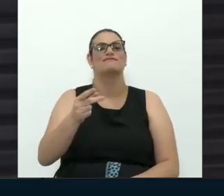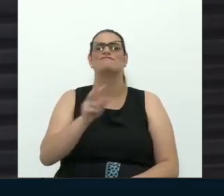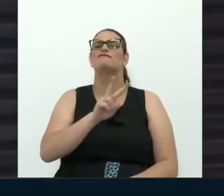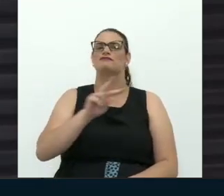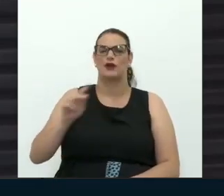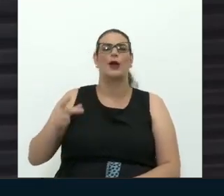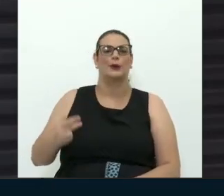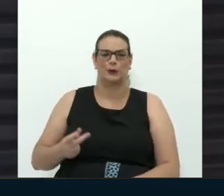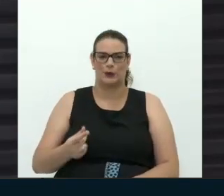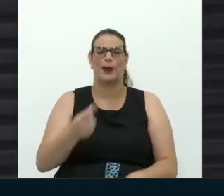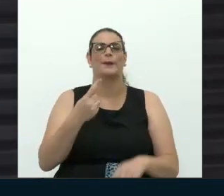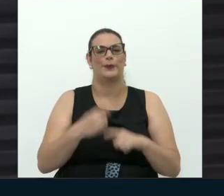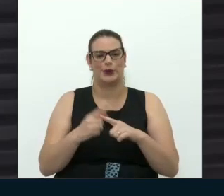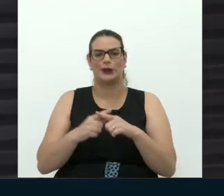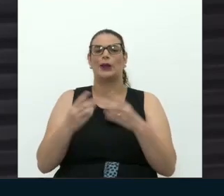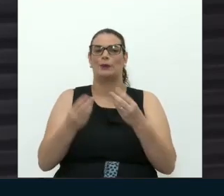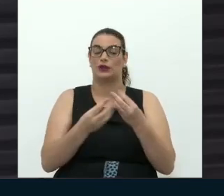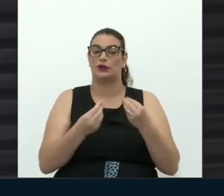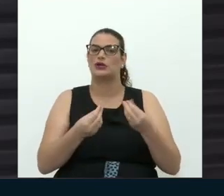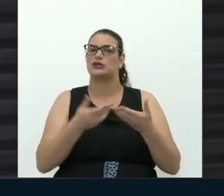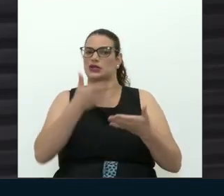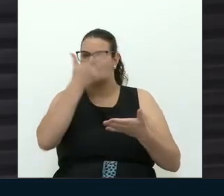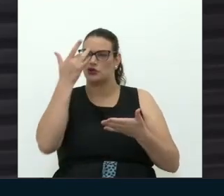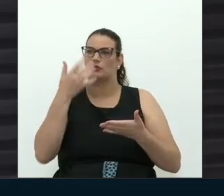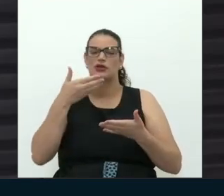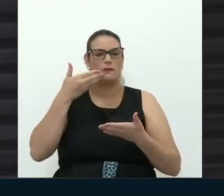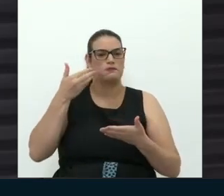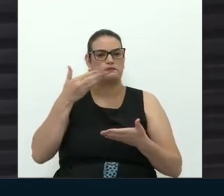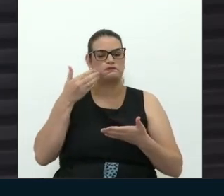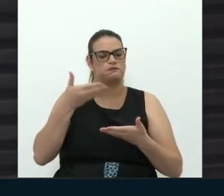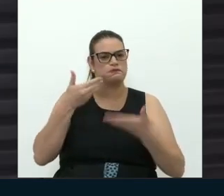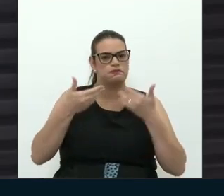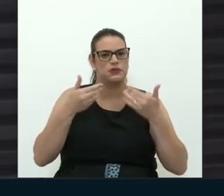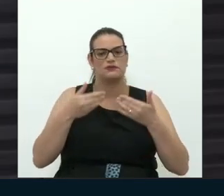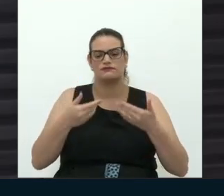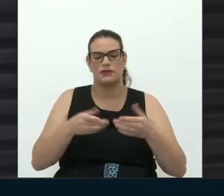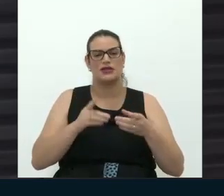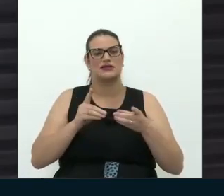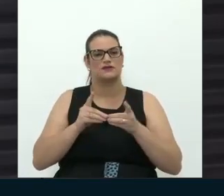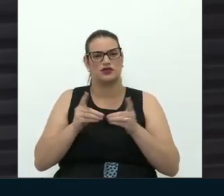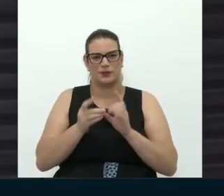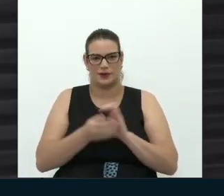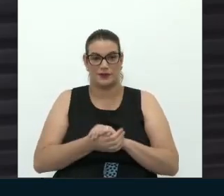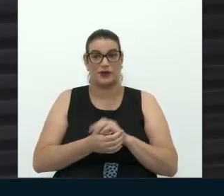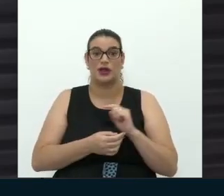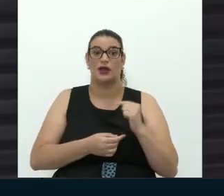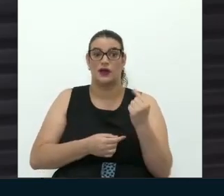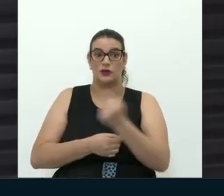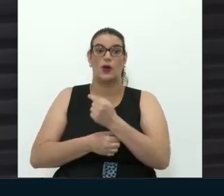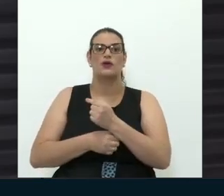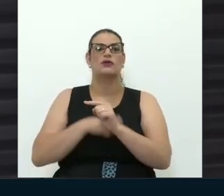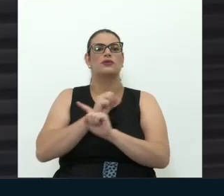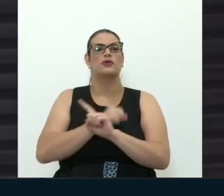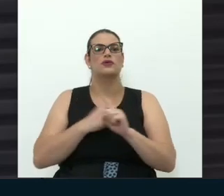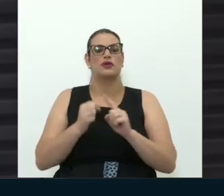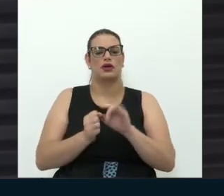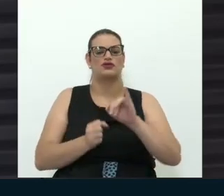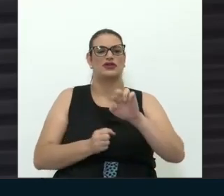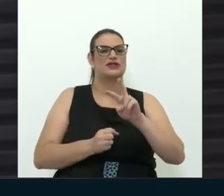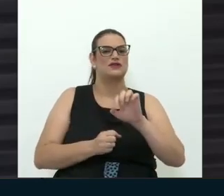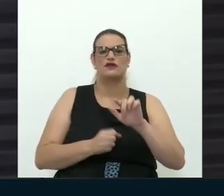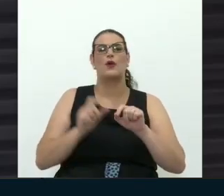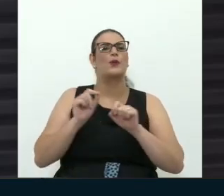porque tem muita coisa que alimenta também essa dinâmica e aonde que entra a sociedade civil nisso